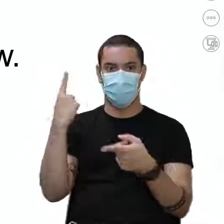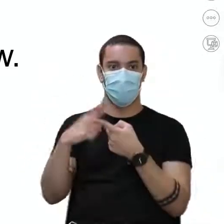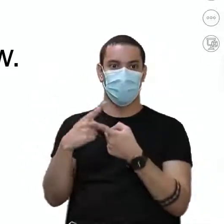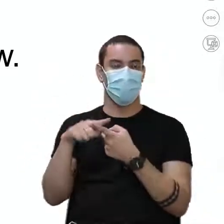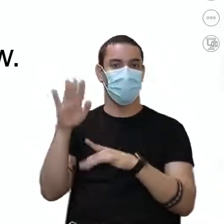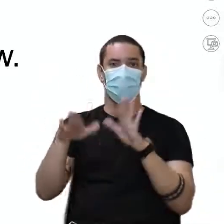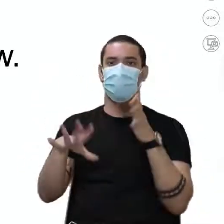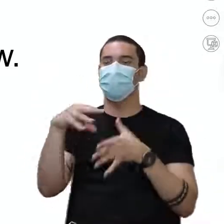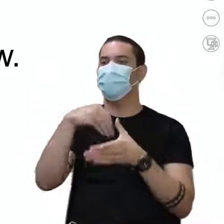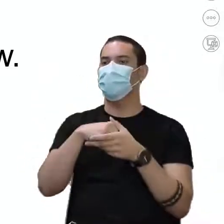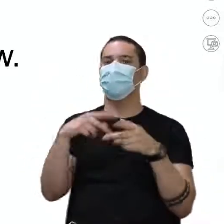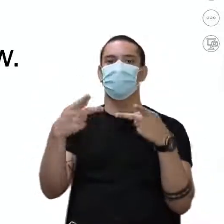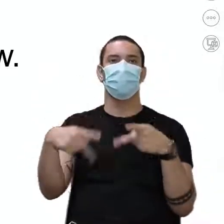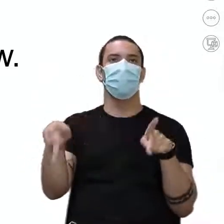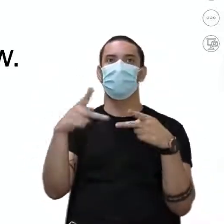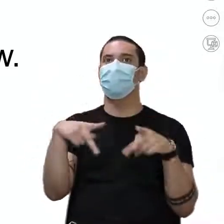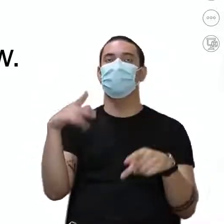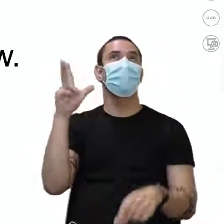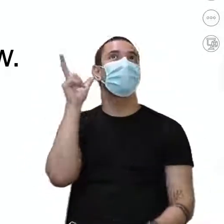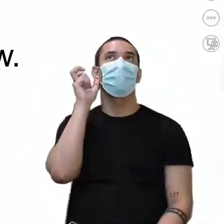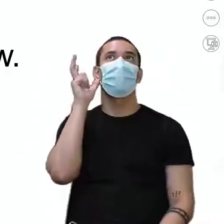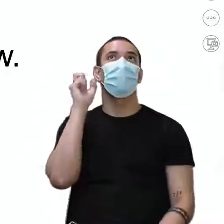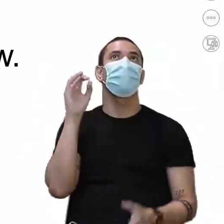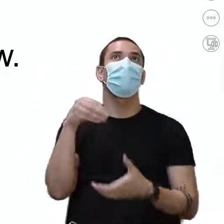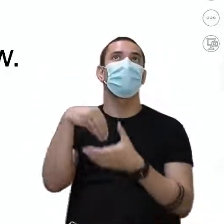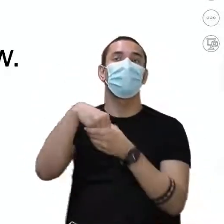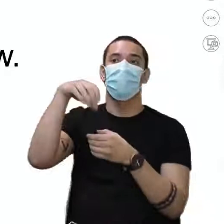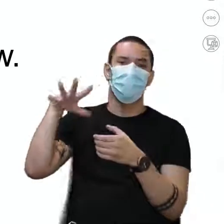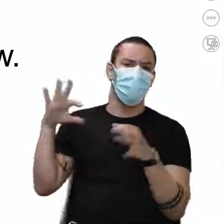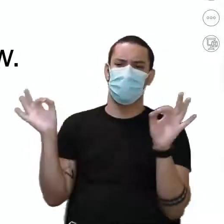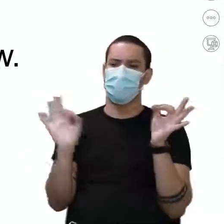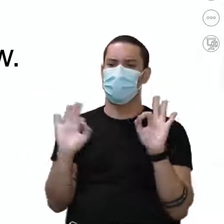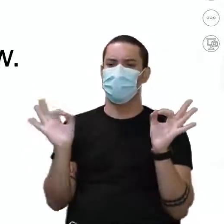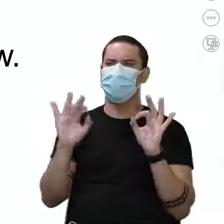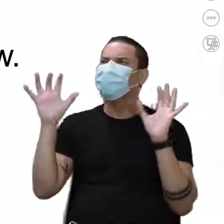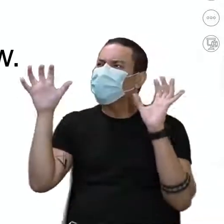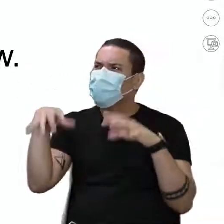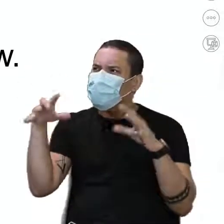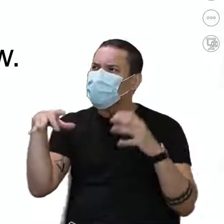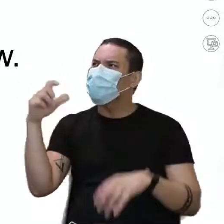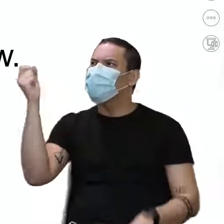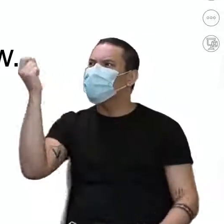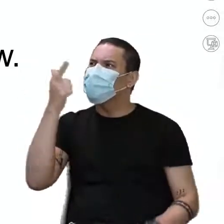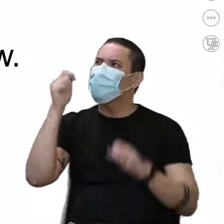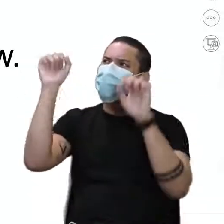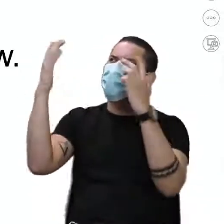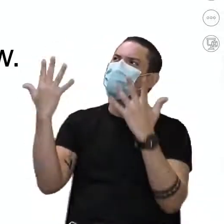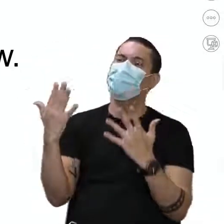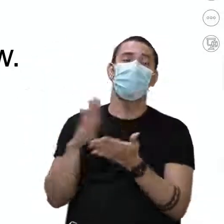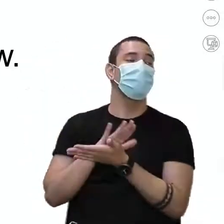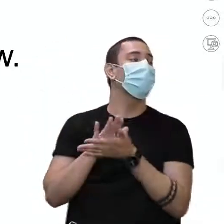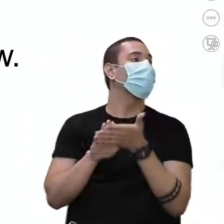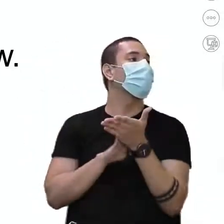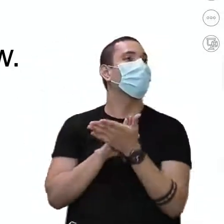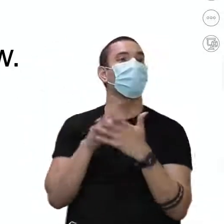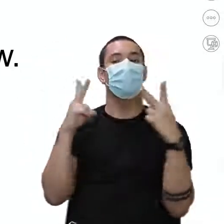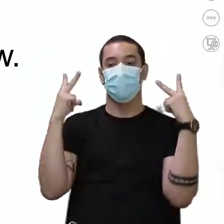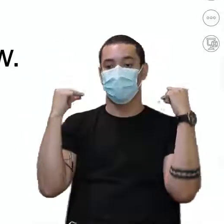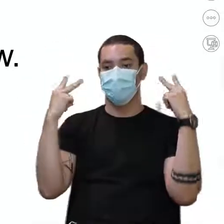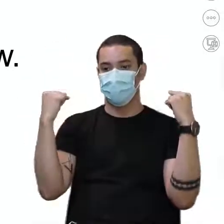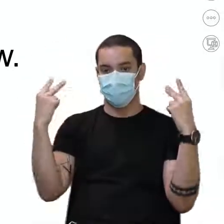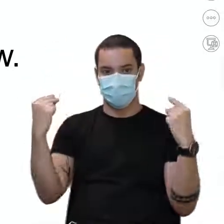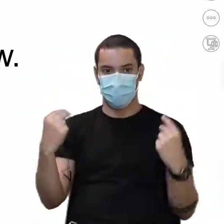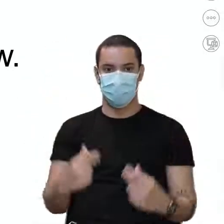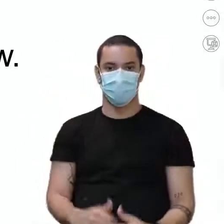lá dentro de um shopping você não consegue escutar o que está acontecendo fora, né? Não sabe nem se está chovendo, se está nevando, se tem furacão, você não sabe de nada. Então,